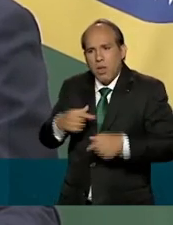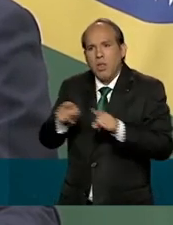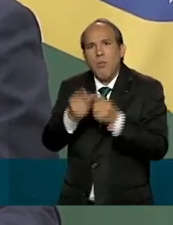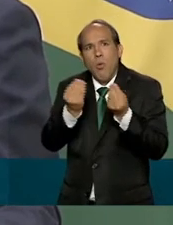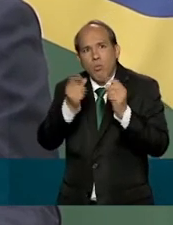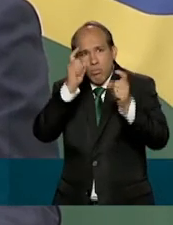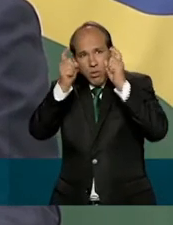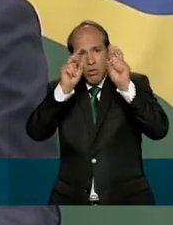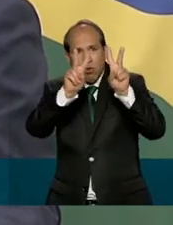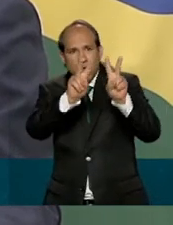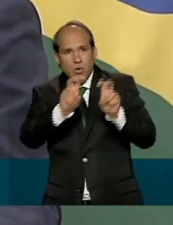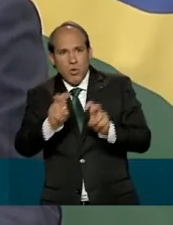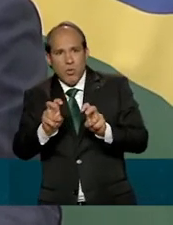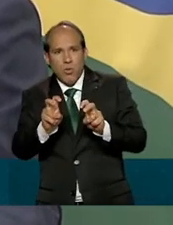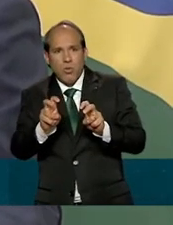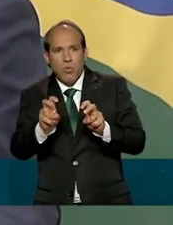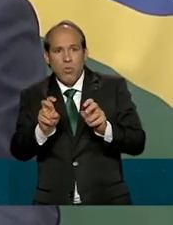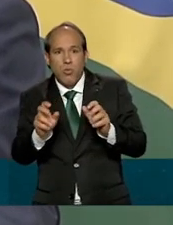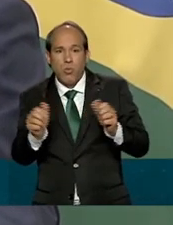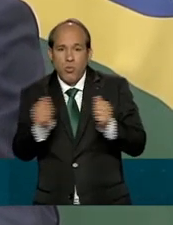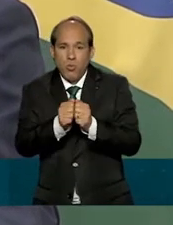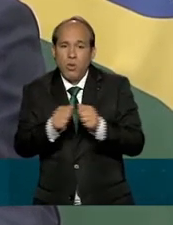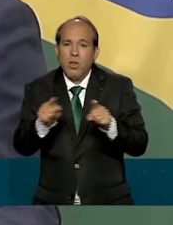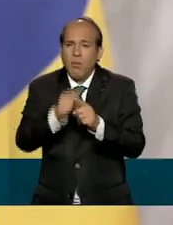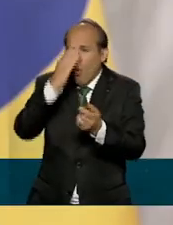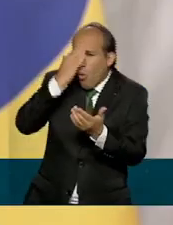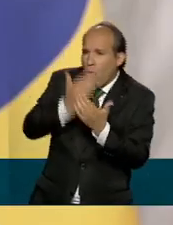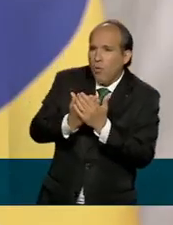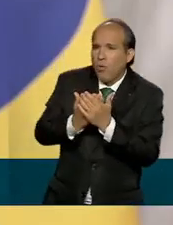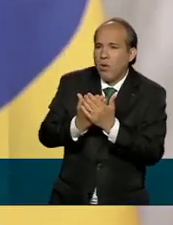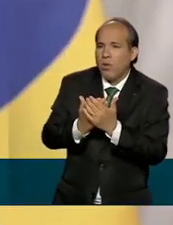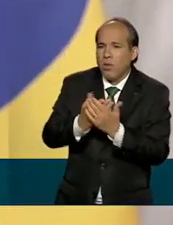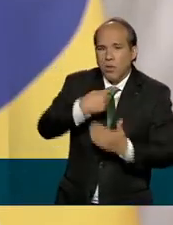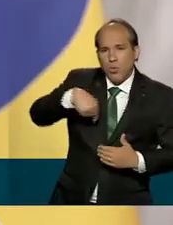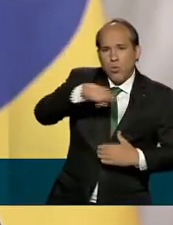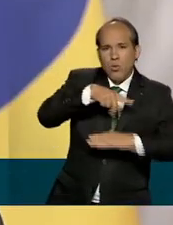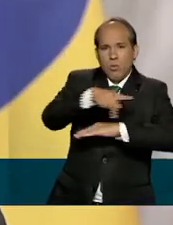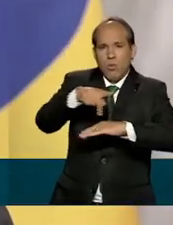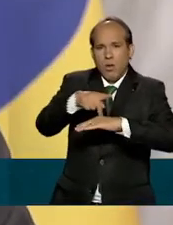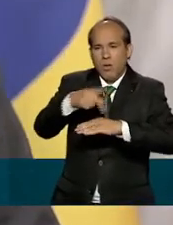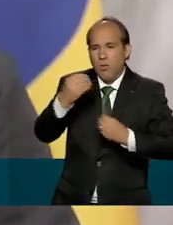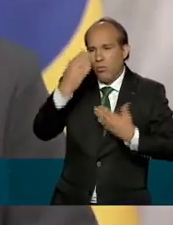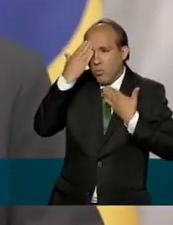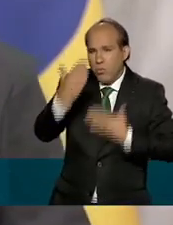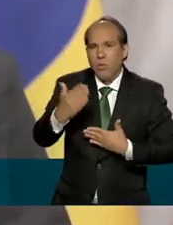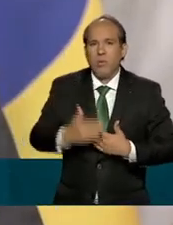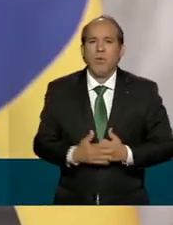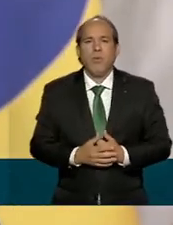tratados conosco e pela confiança depositada em nosso país. Muito obrigado.